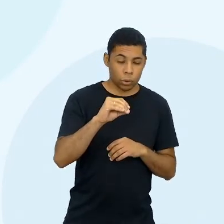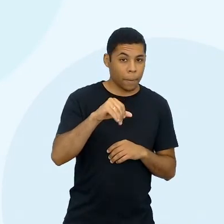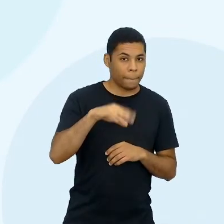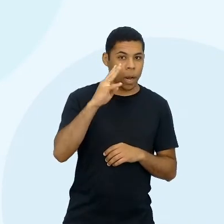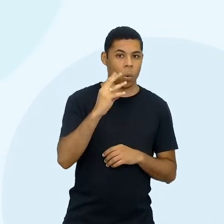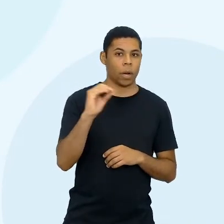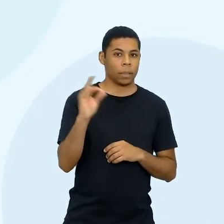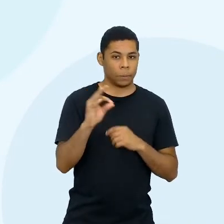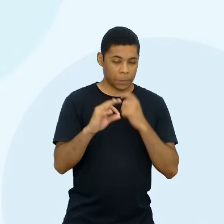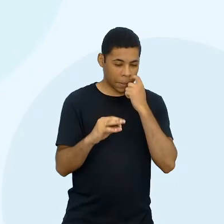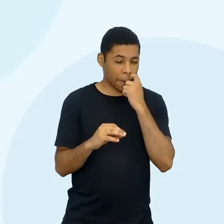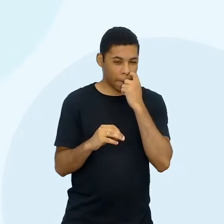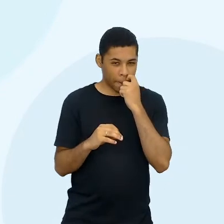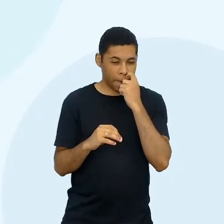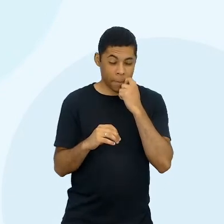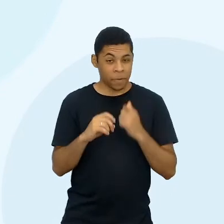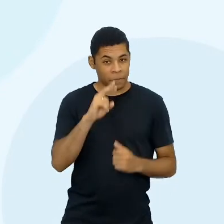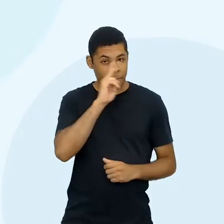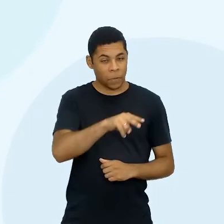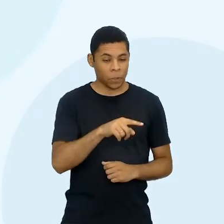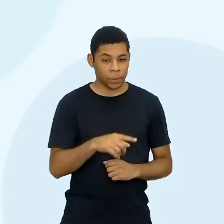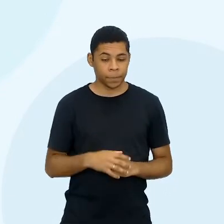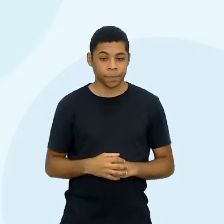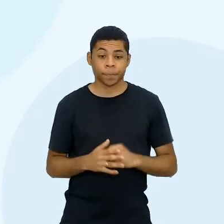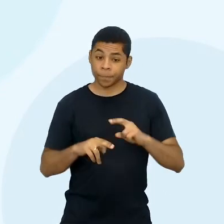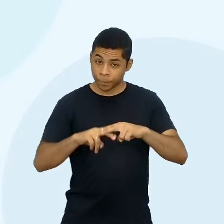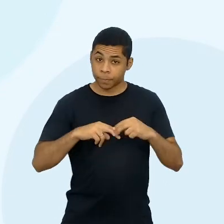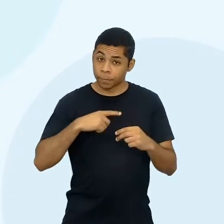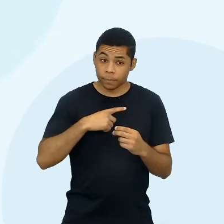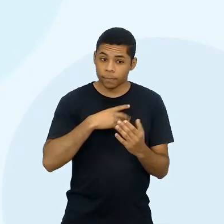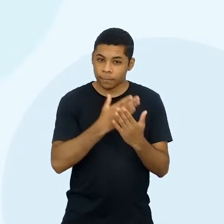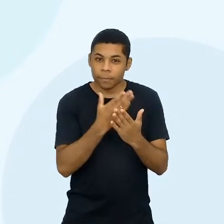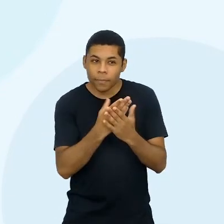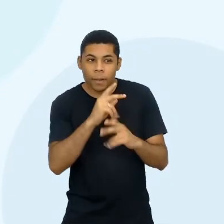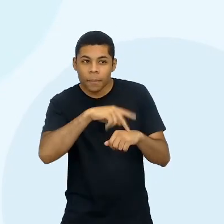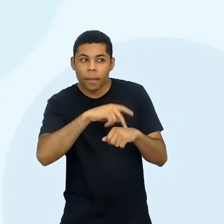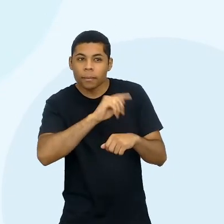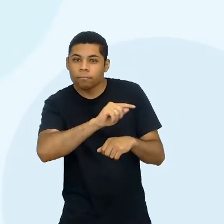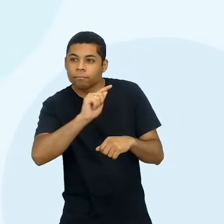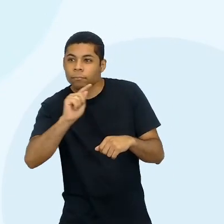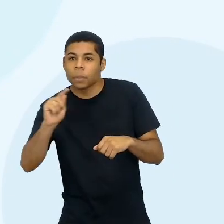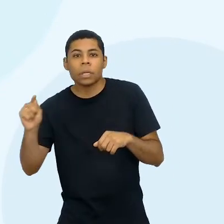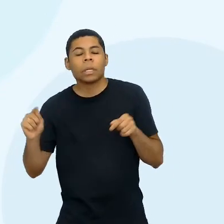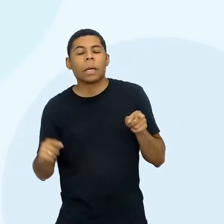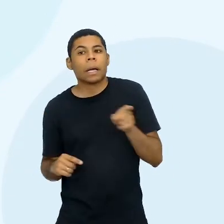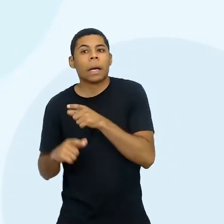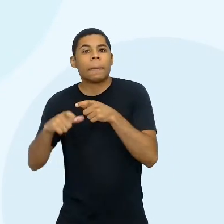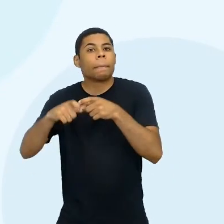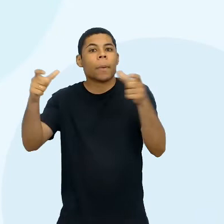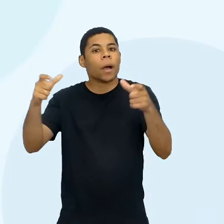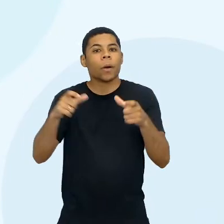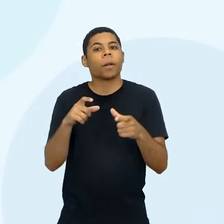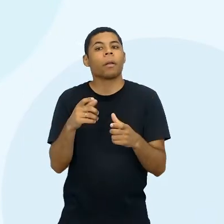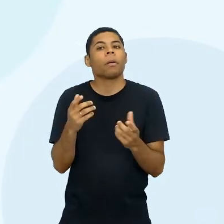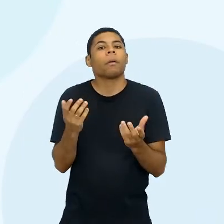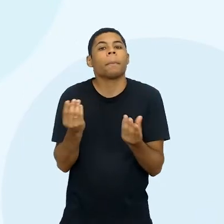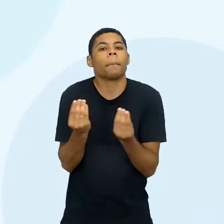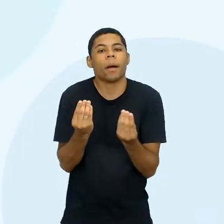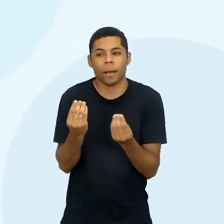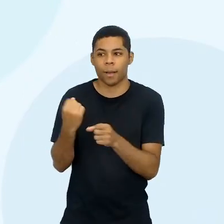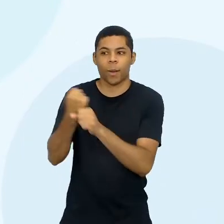boa parte dessas rochas, né, que a gente está estudando aí, se utiliza muito para construções